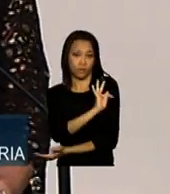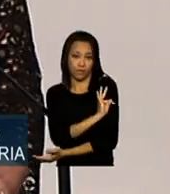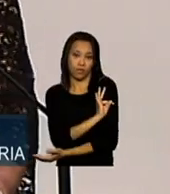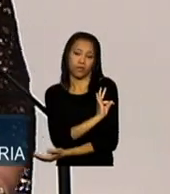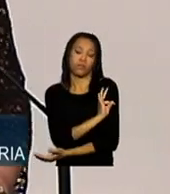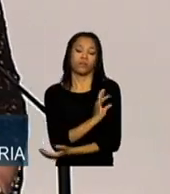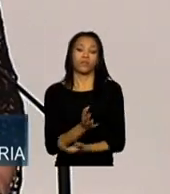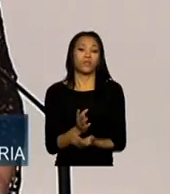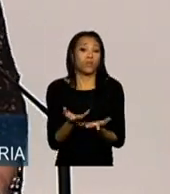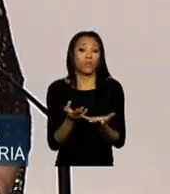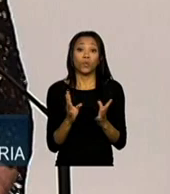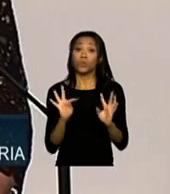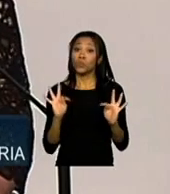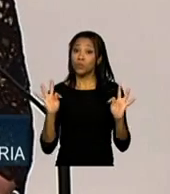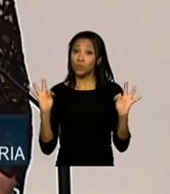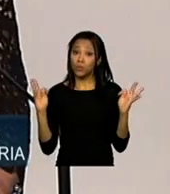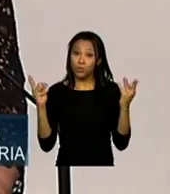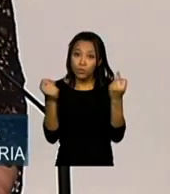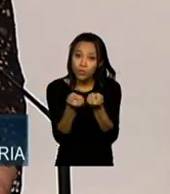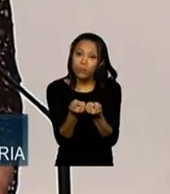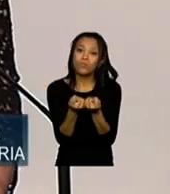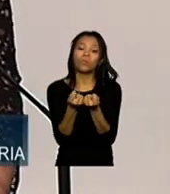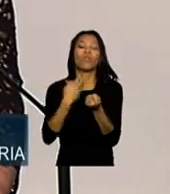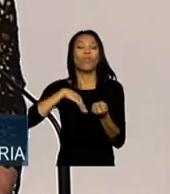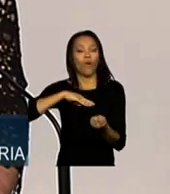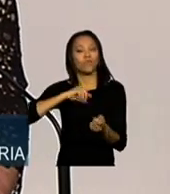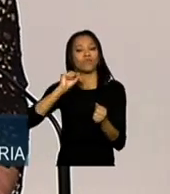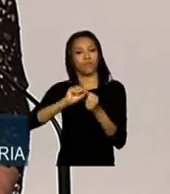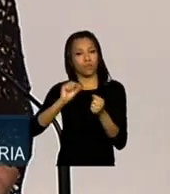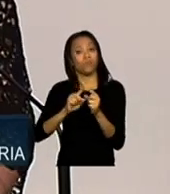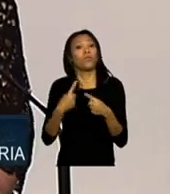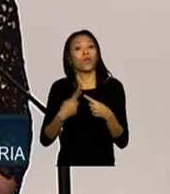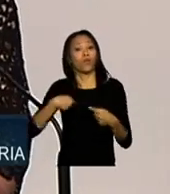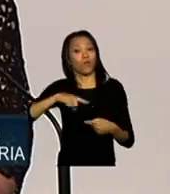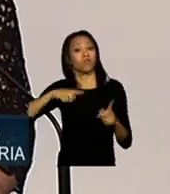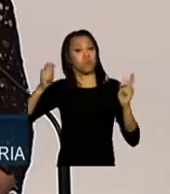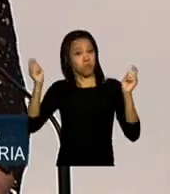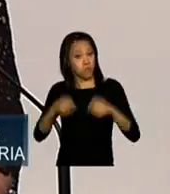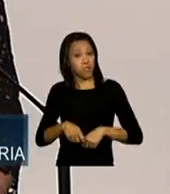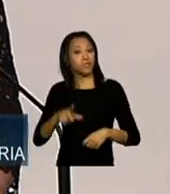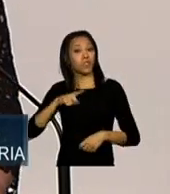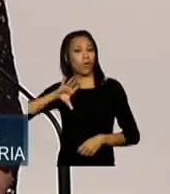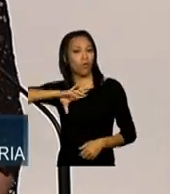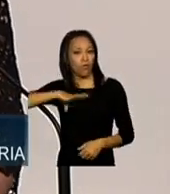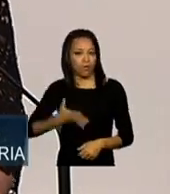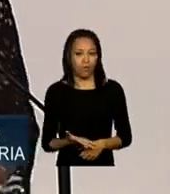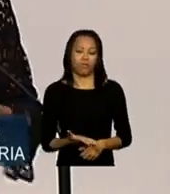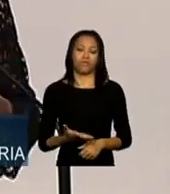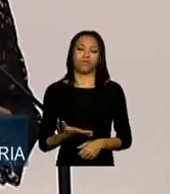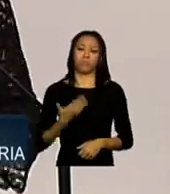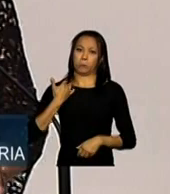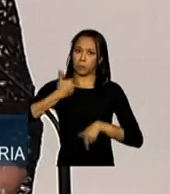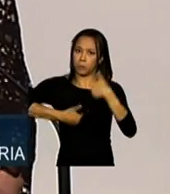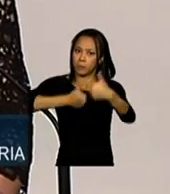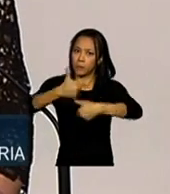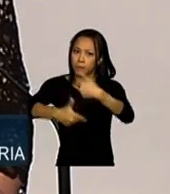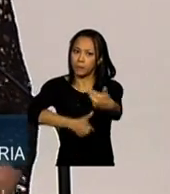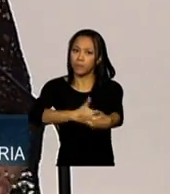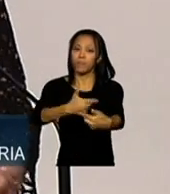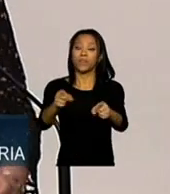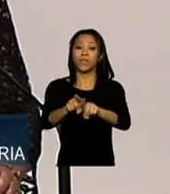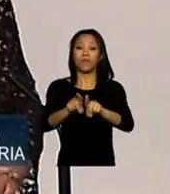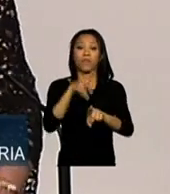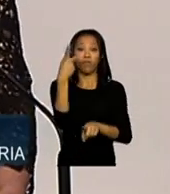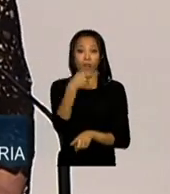Tudo isso nós fizemos porque fomos capazes de ousar dizer